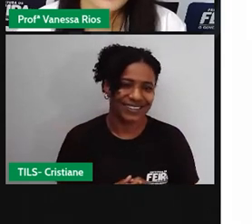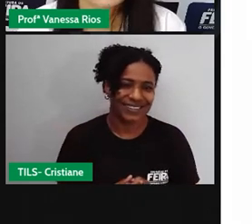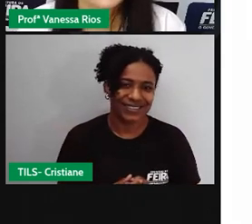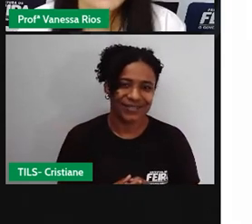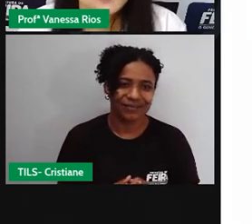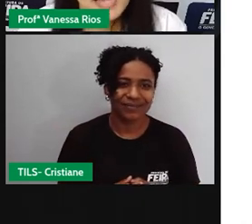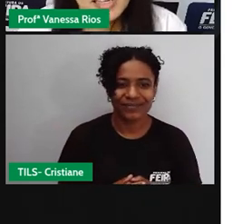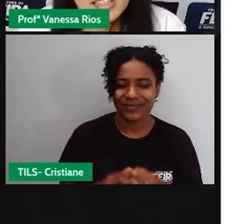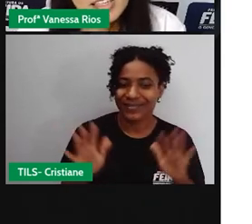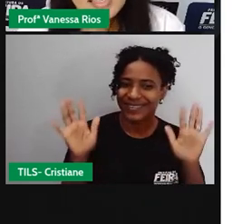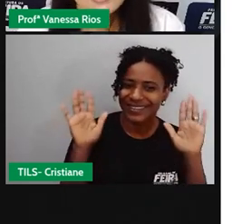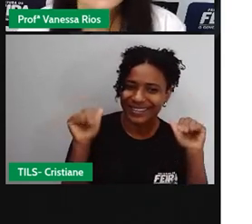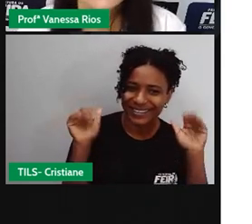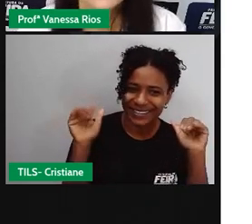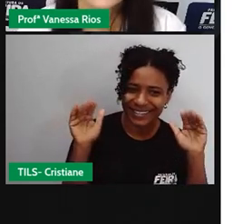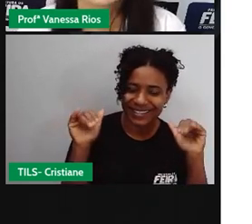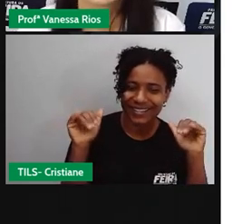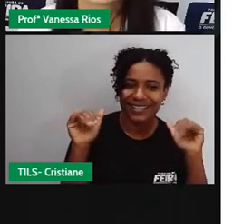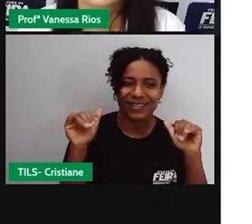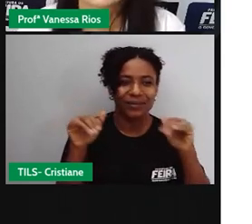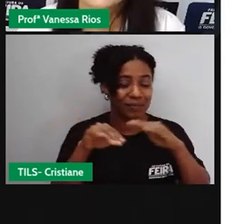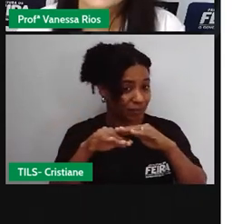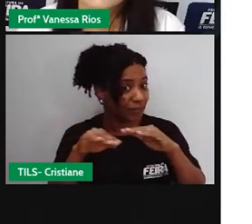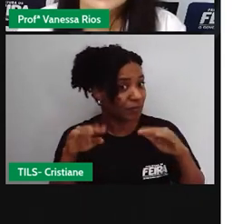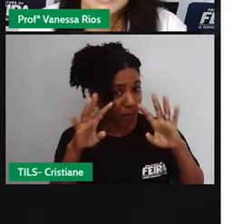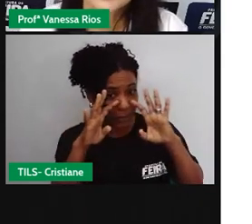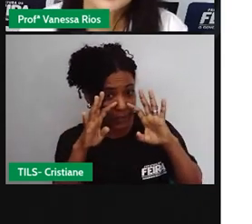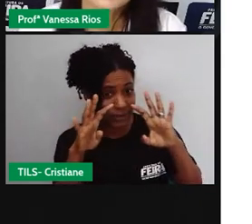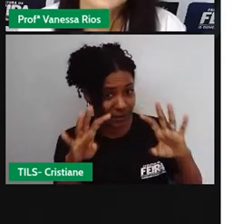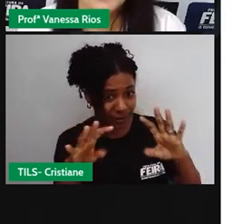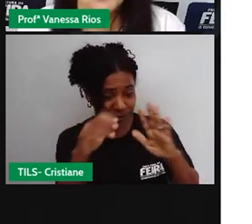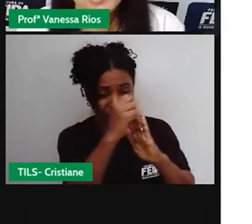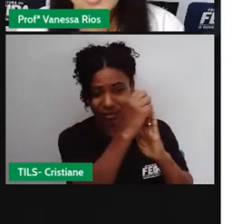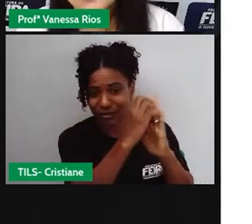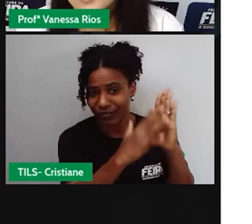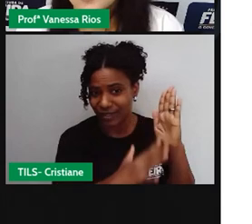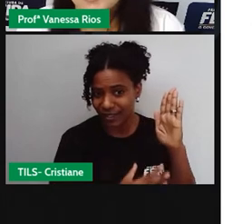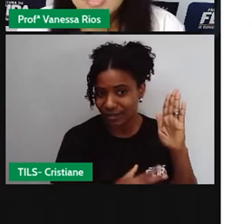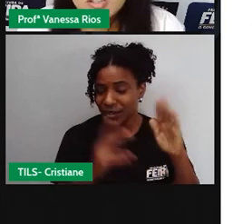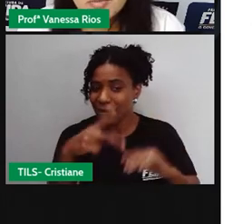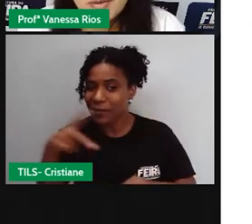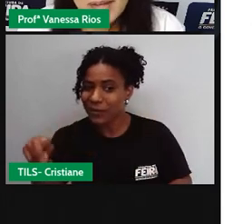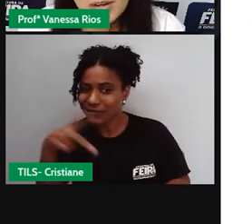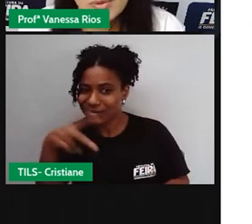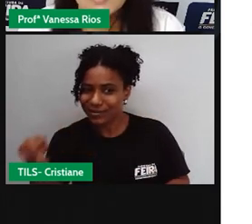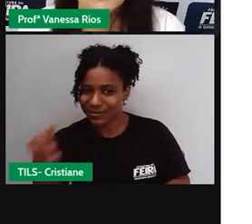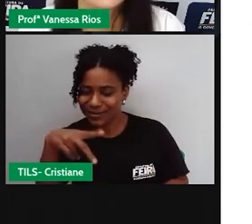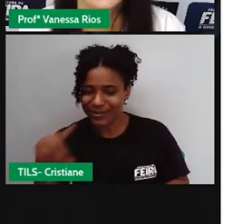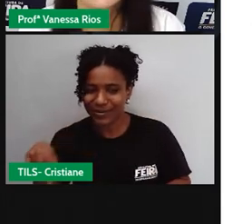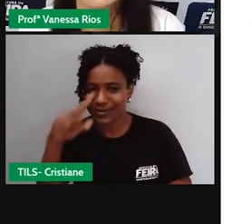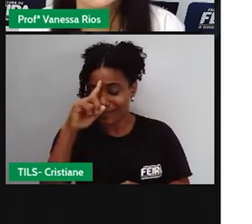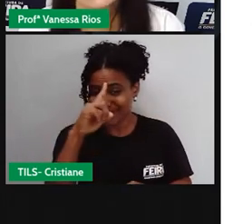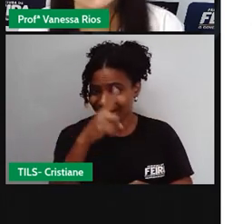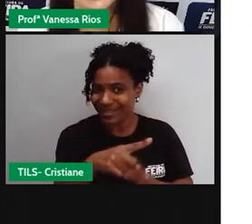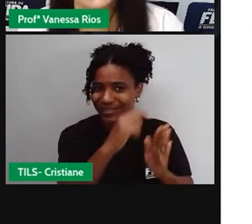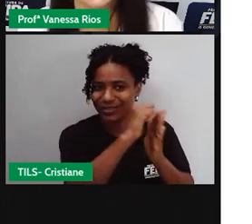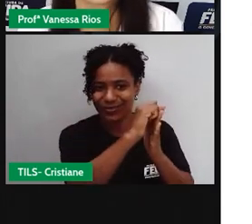a prof fica por aqui. Prestem atenção aí na atividade que a sua pró ou seu professor preparou para